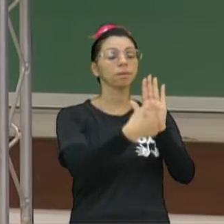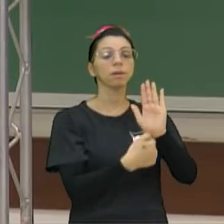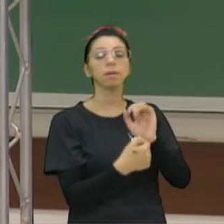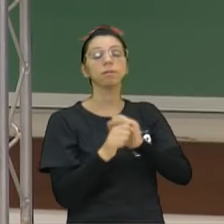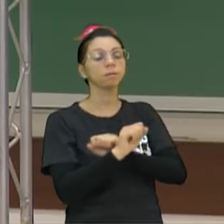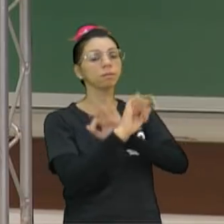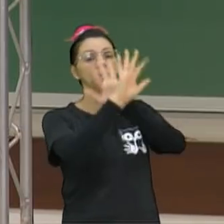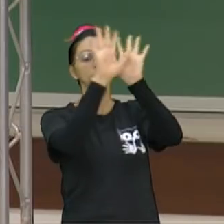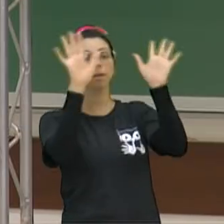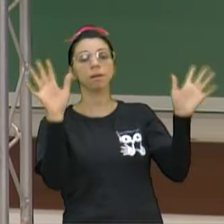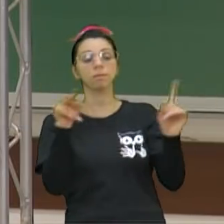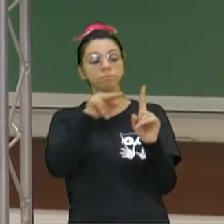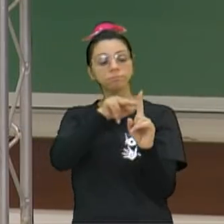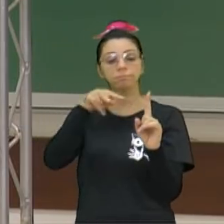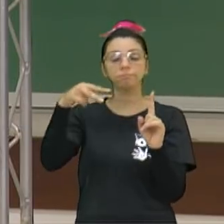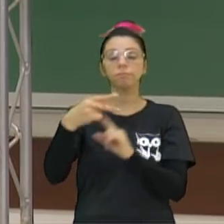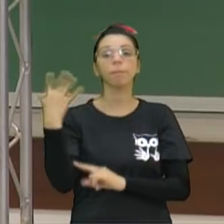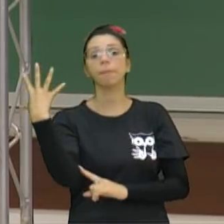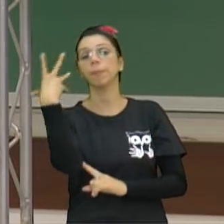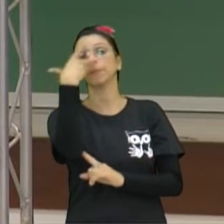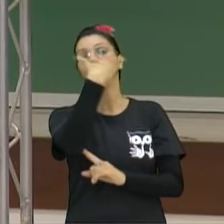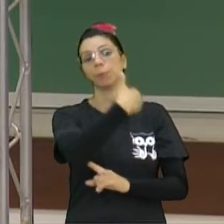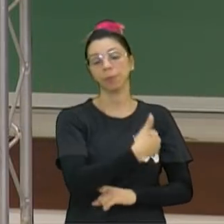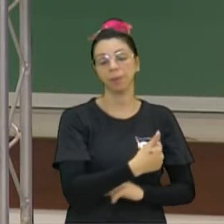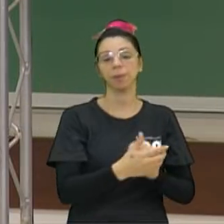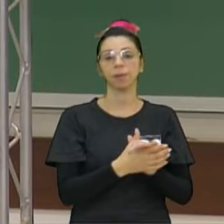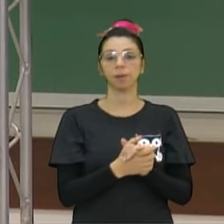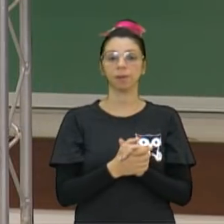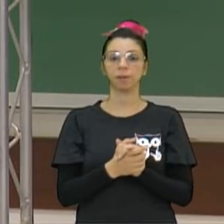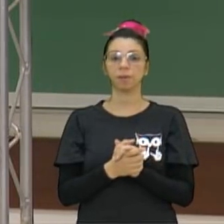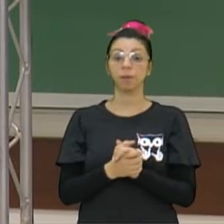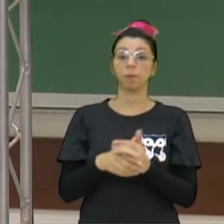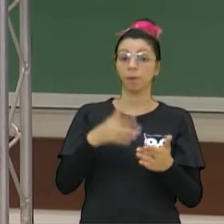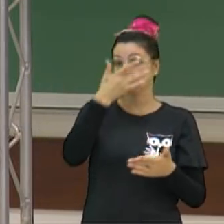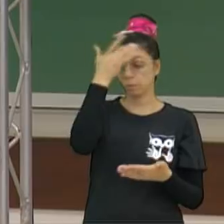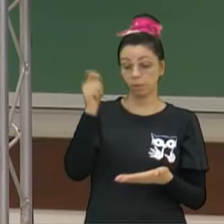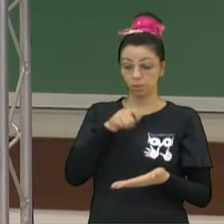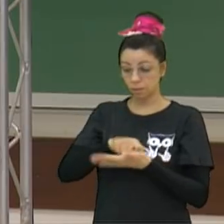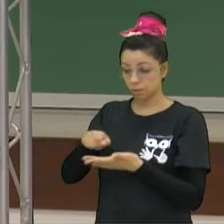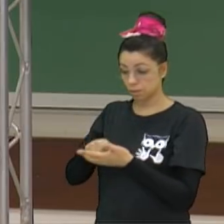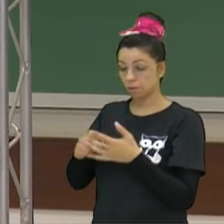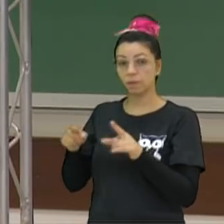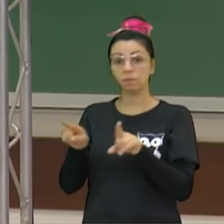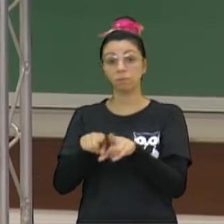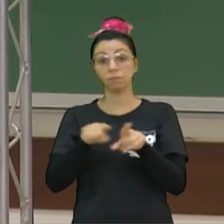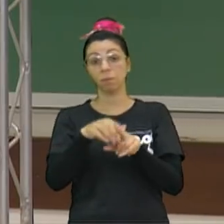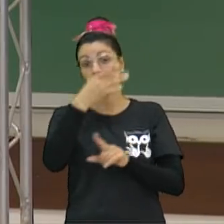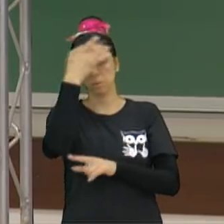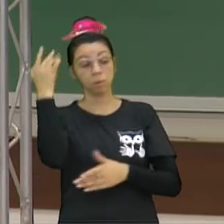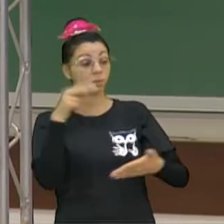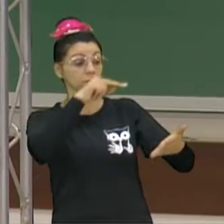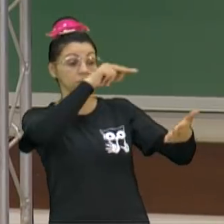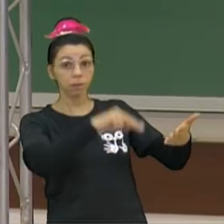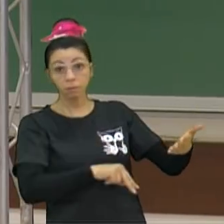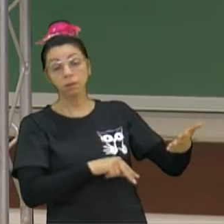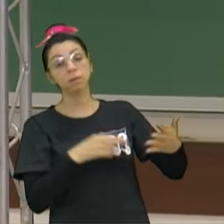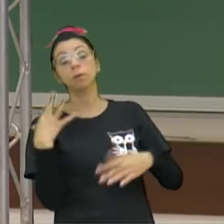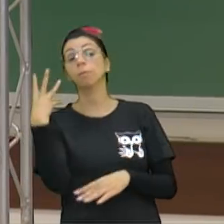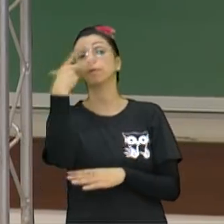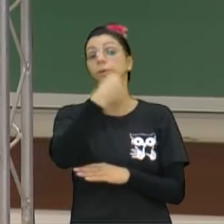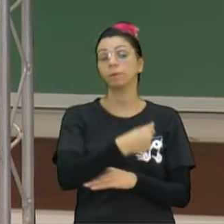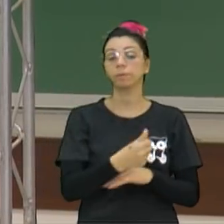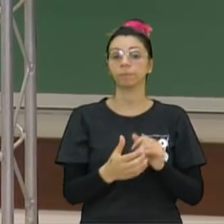do ponto de vista da estética linguística, bem melhor, tanto para o escritor quanto para o leitor, certo? Então, para essa aula,